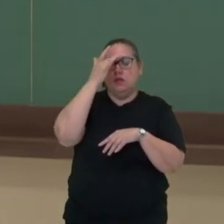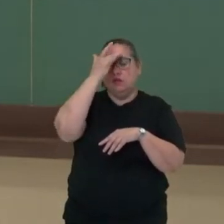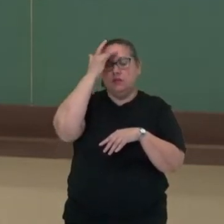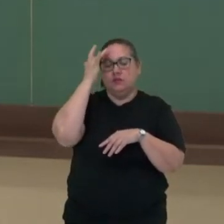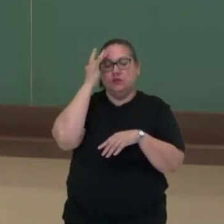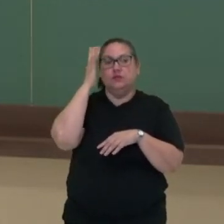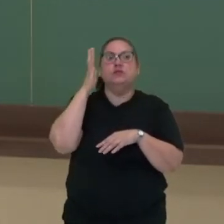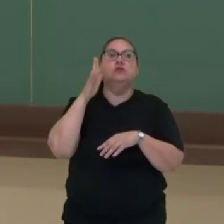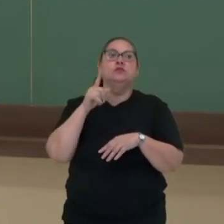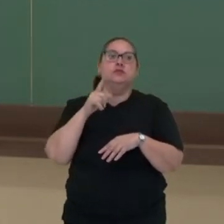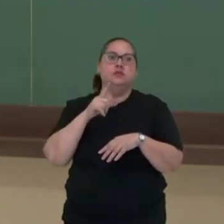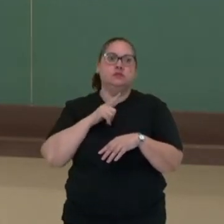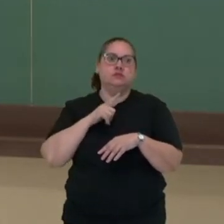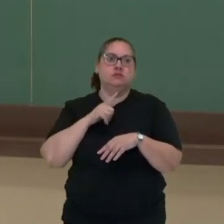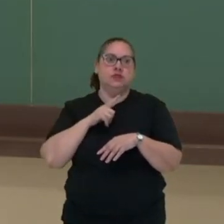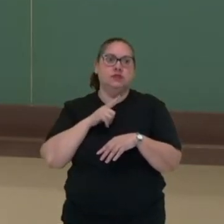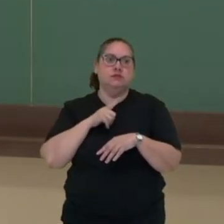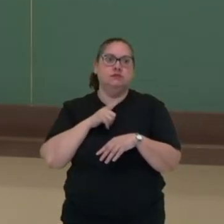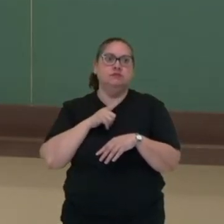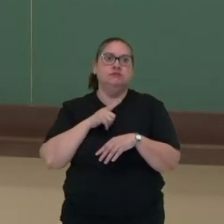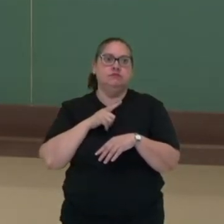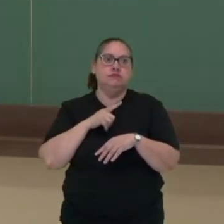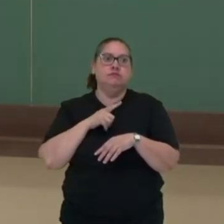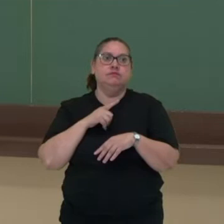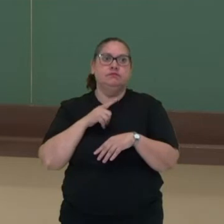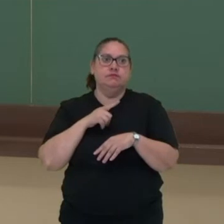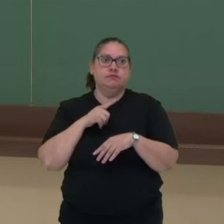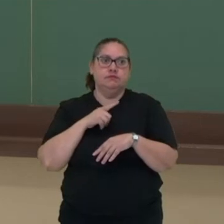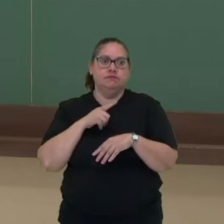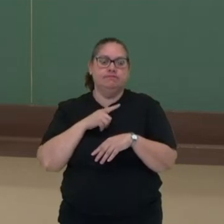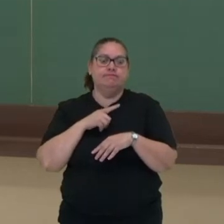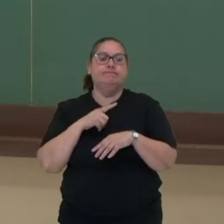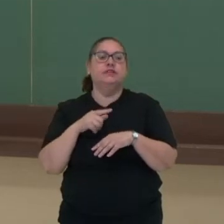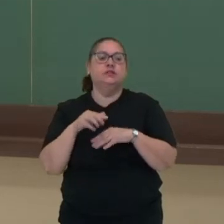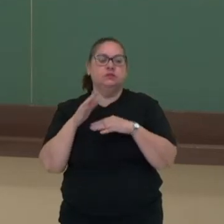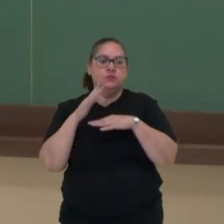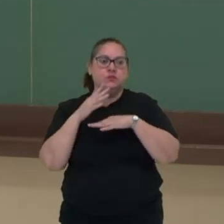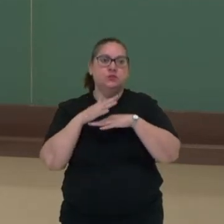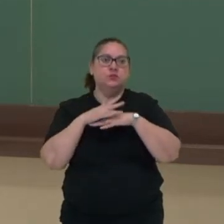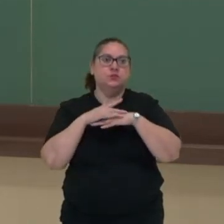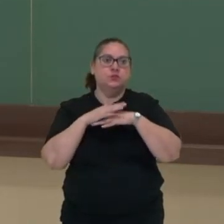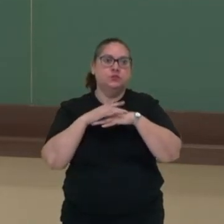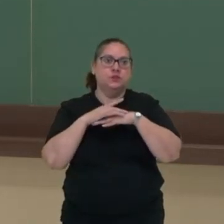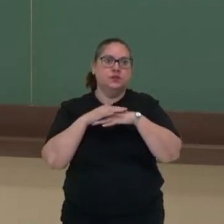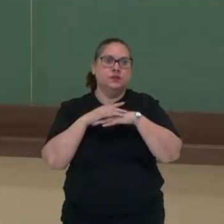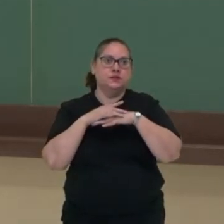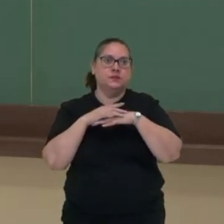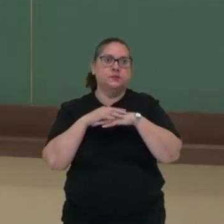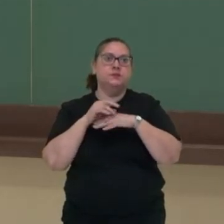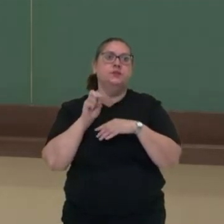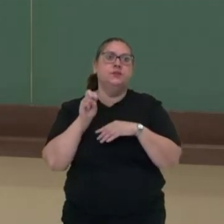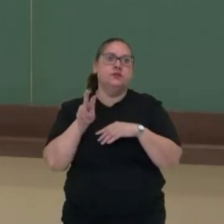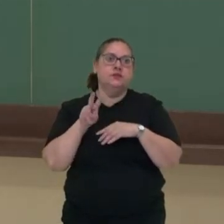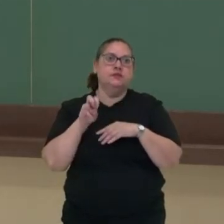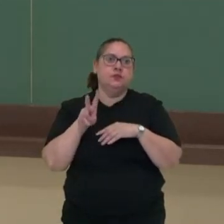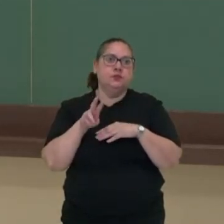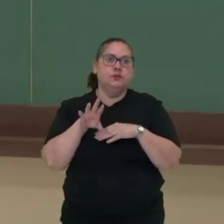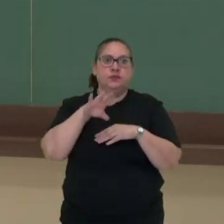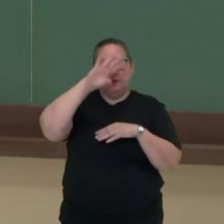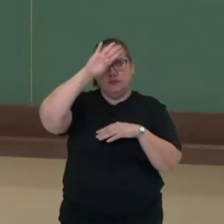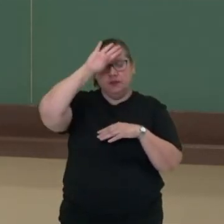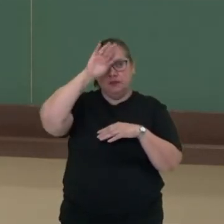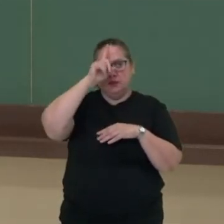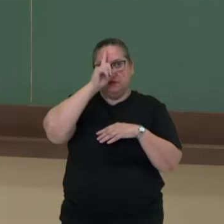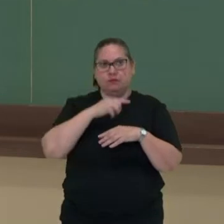vai então, acabar se infectando com esse vírus da febre amarela. Quais